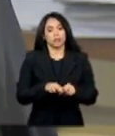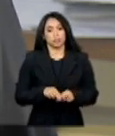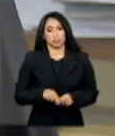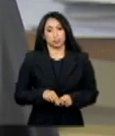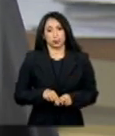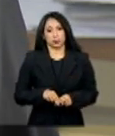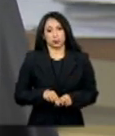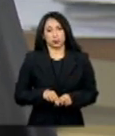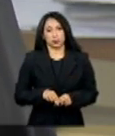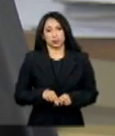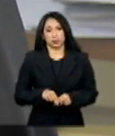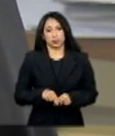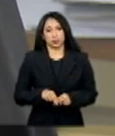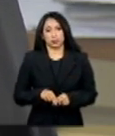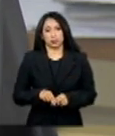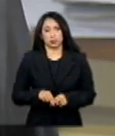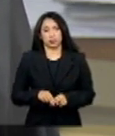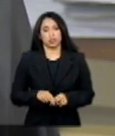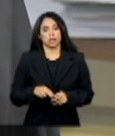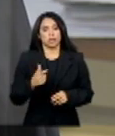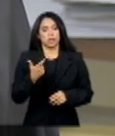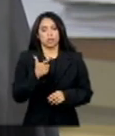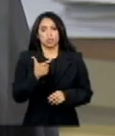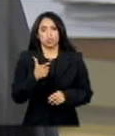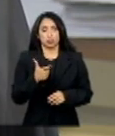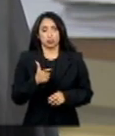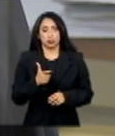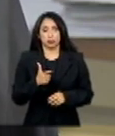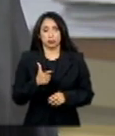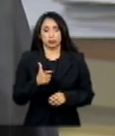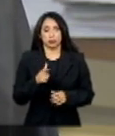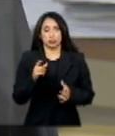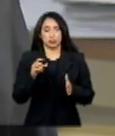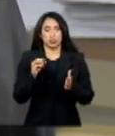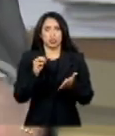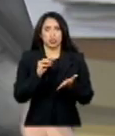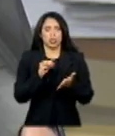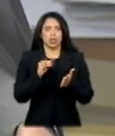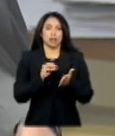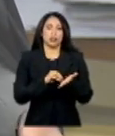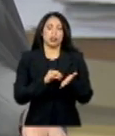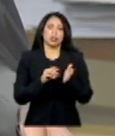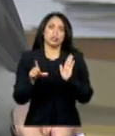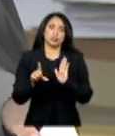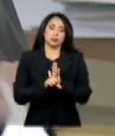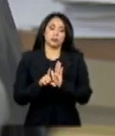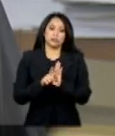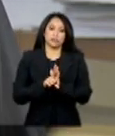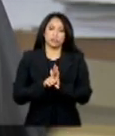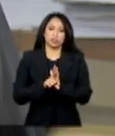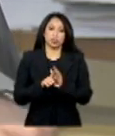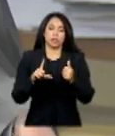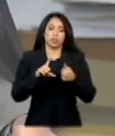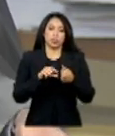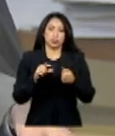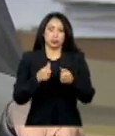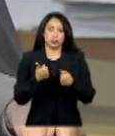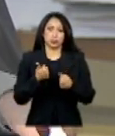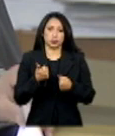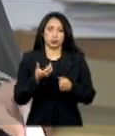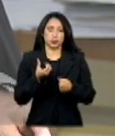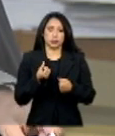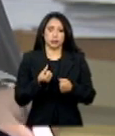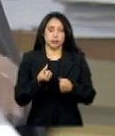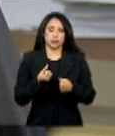evidente que não há falar nele alegada inconstitucionalidade do artigo 16 e muito